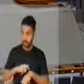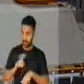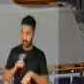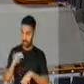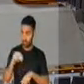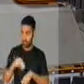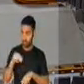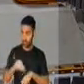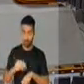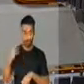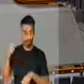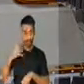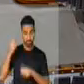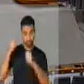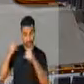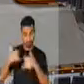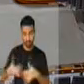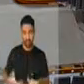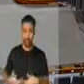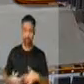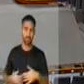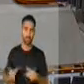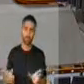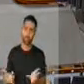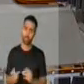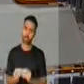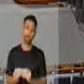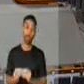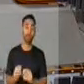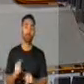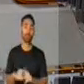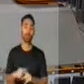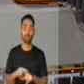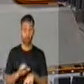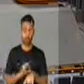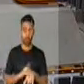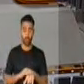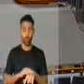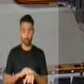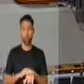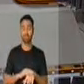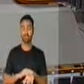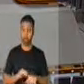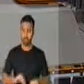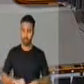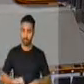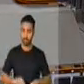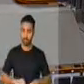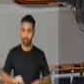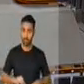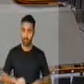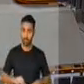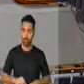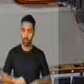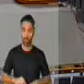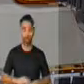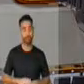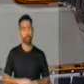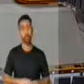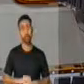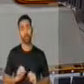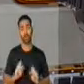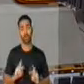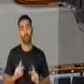poder apresentar todas as angústias que o paciente com câncer enfrenta durante a sua jornada. Mas o suficiente para a gente